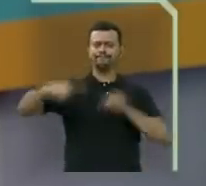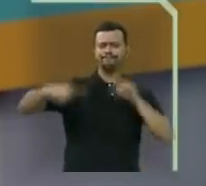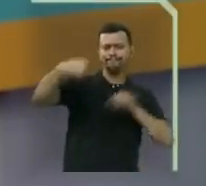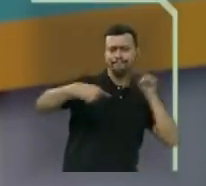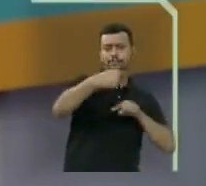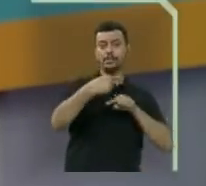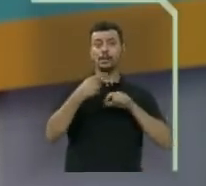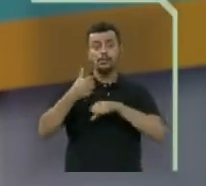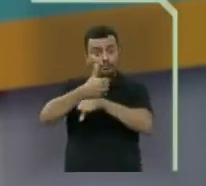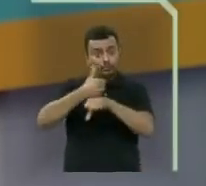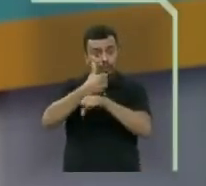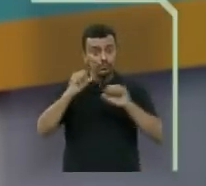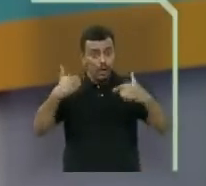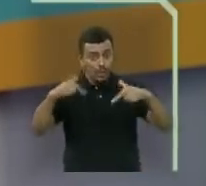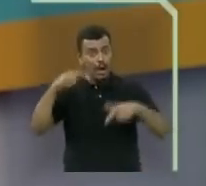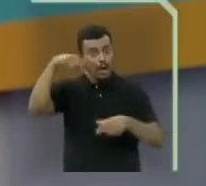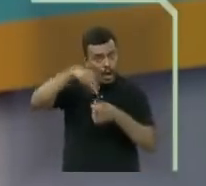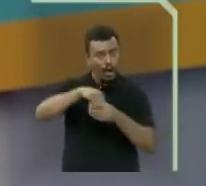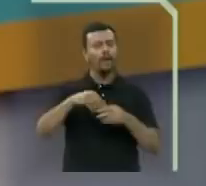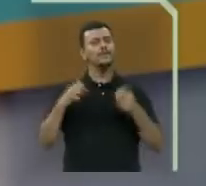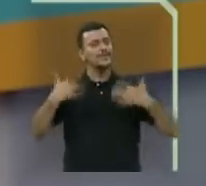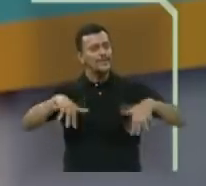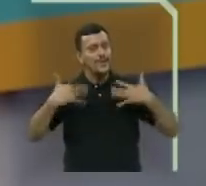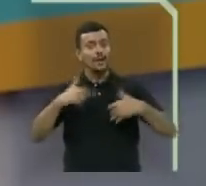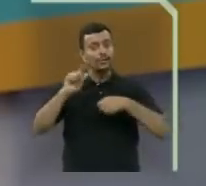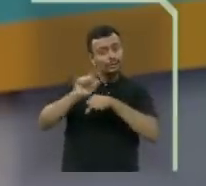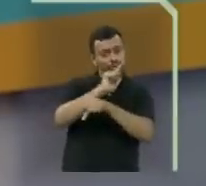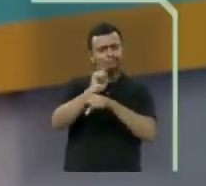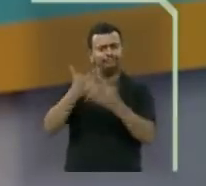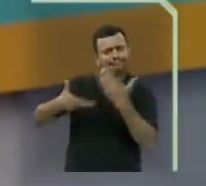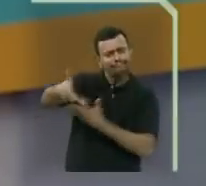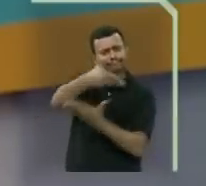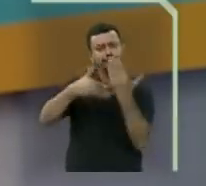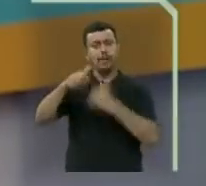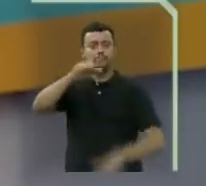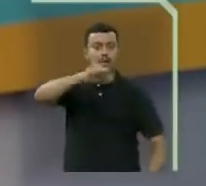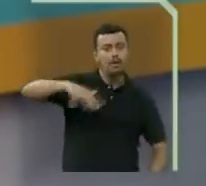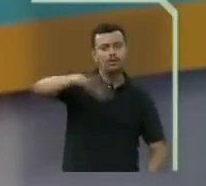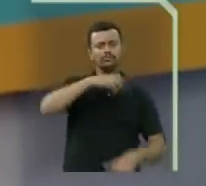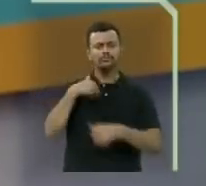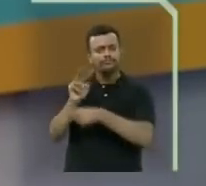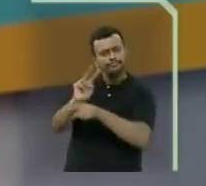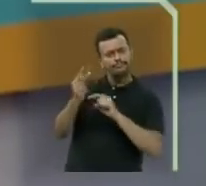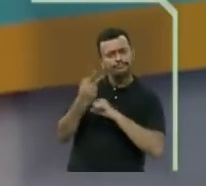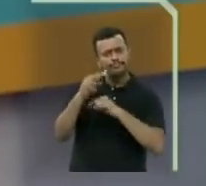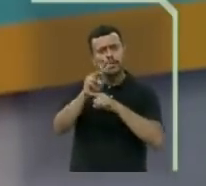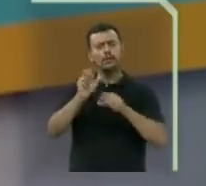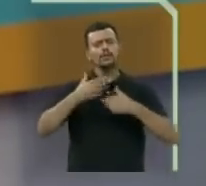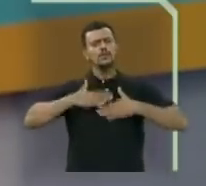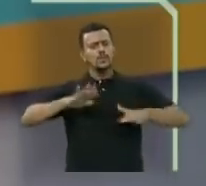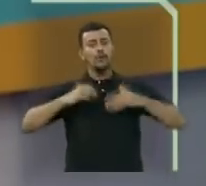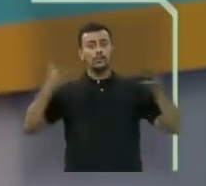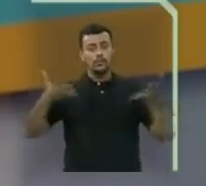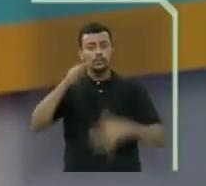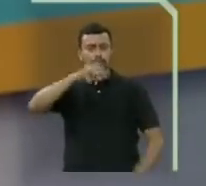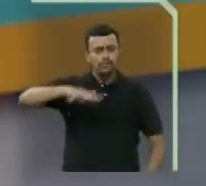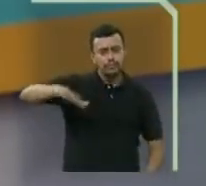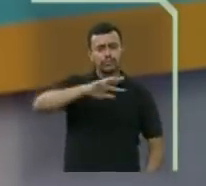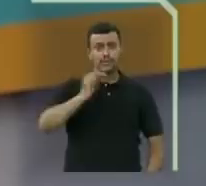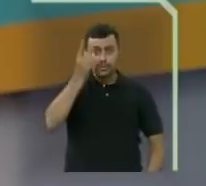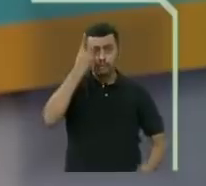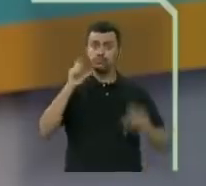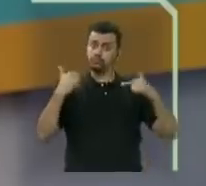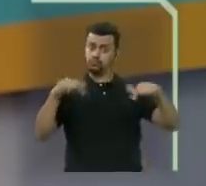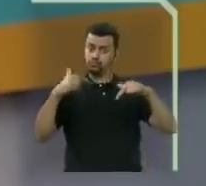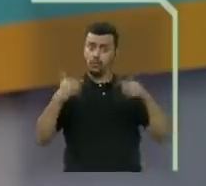a partir de um modelo de gestão que possa garantir ambientes de tranquilidade para a população de São Paulo. São Paulo é um